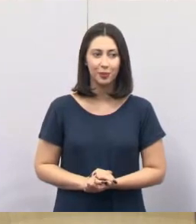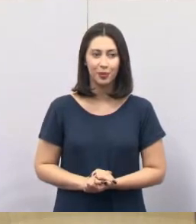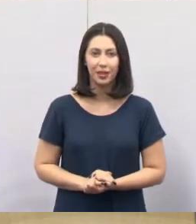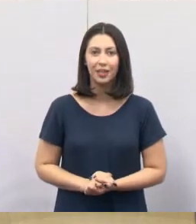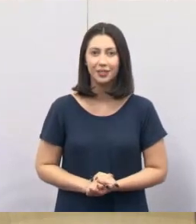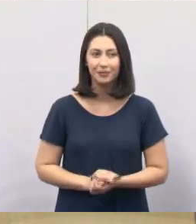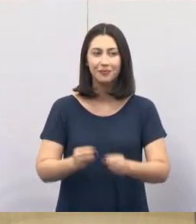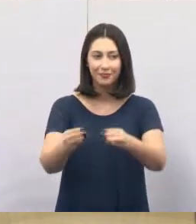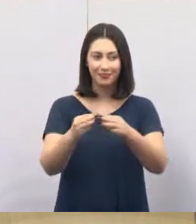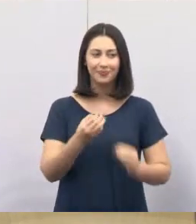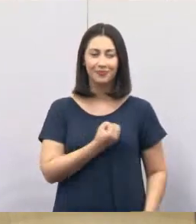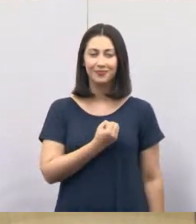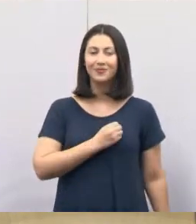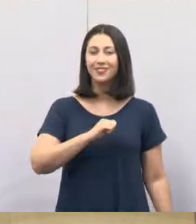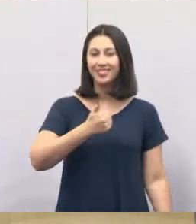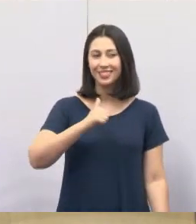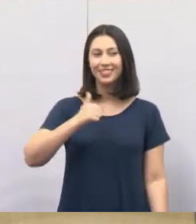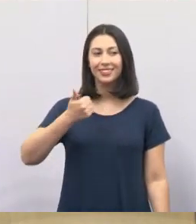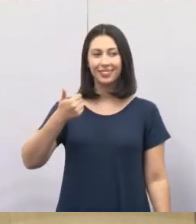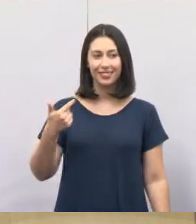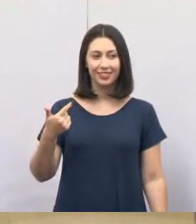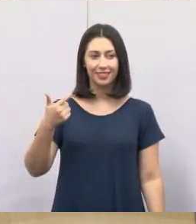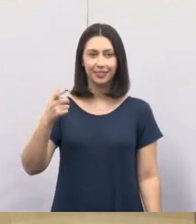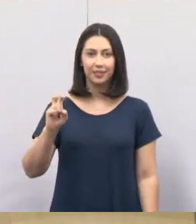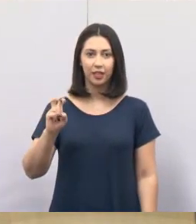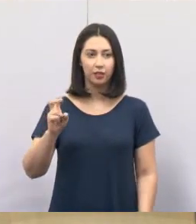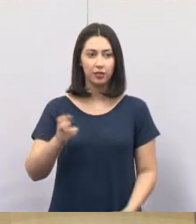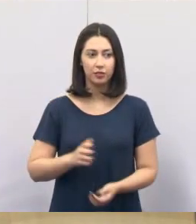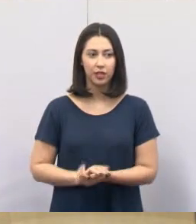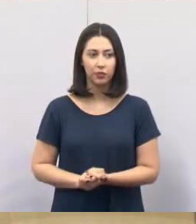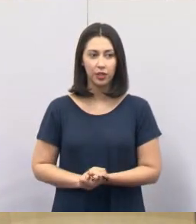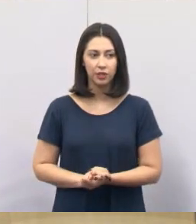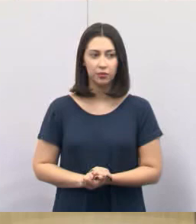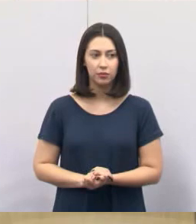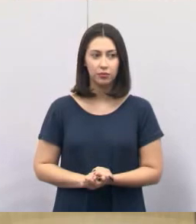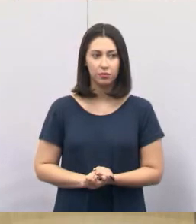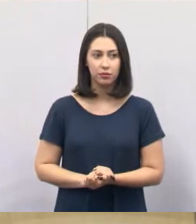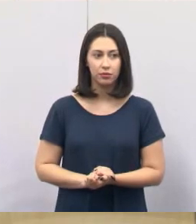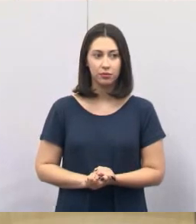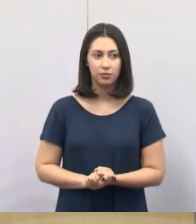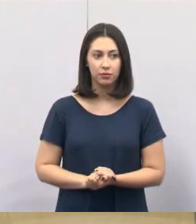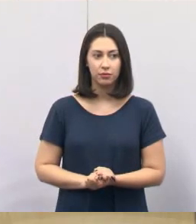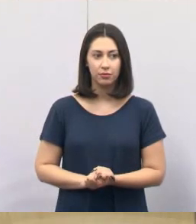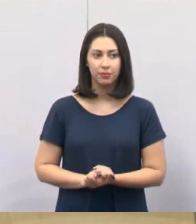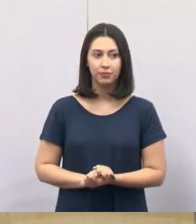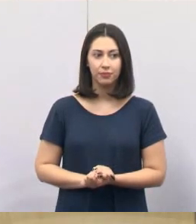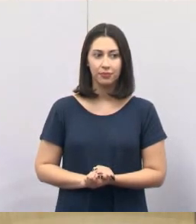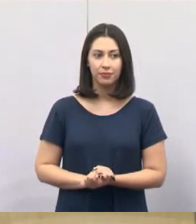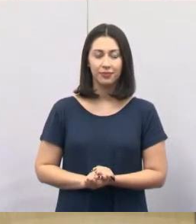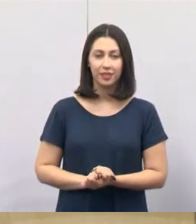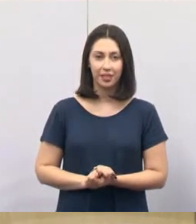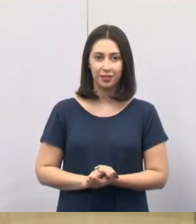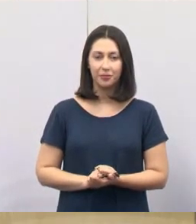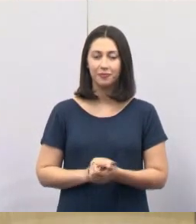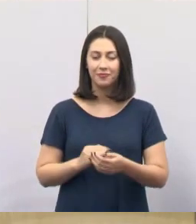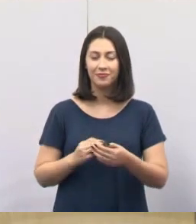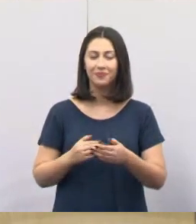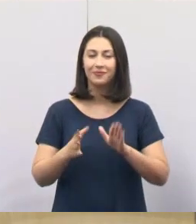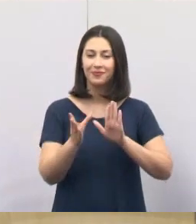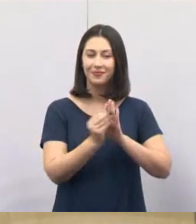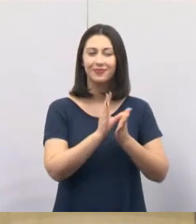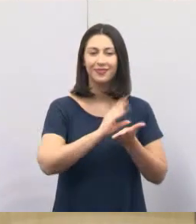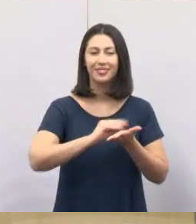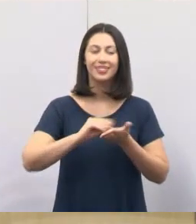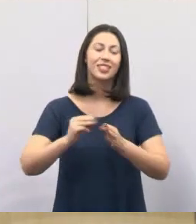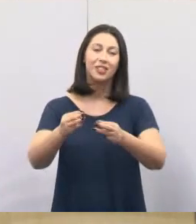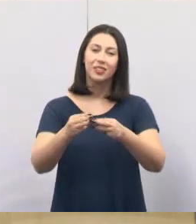Moção 1125/2022. Requeremos, excelentíssimo, o presidente dessa casa, cumprir as medidas regimentais, consignar o trabalho dessa sessão, visto a moção